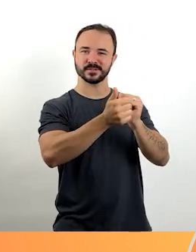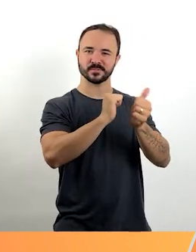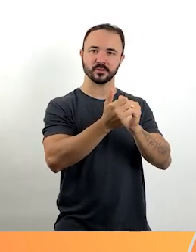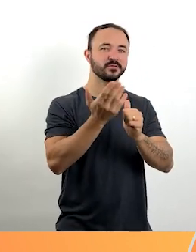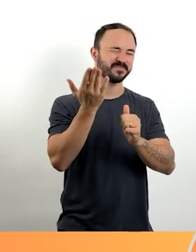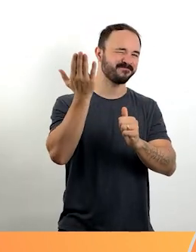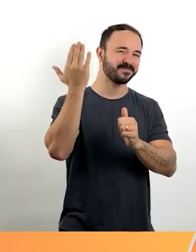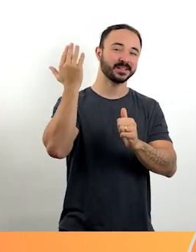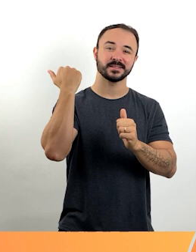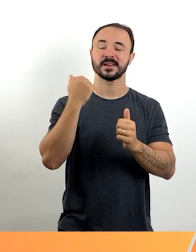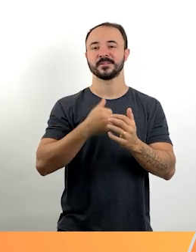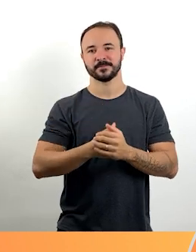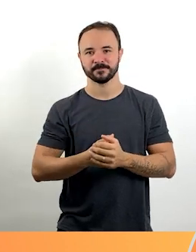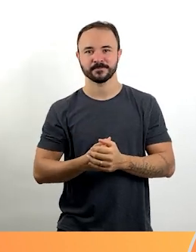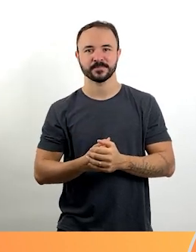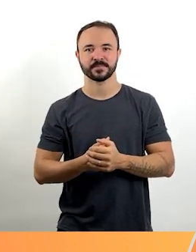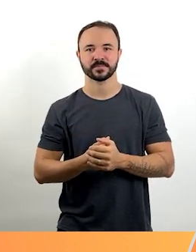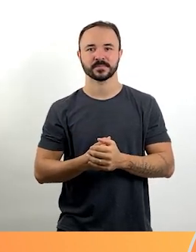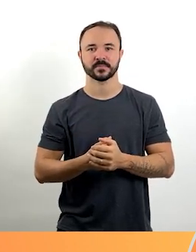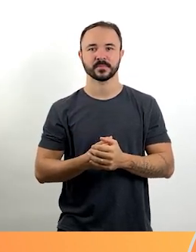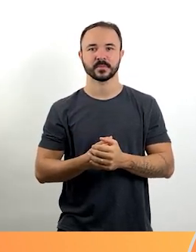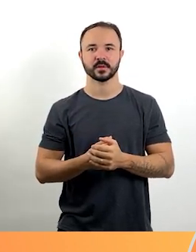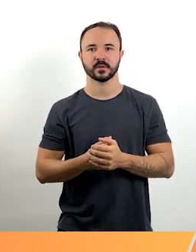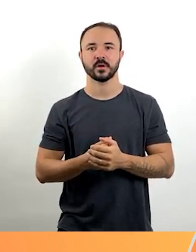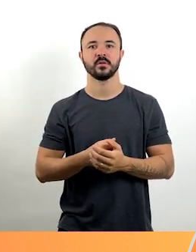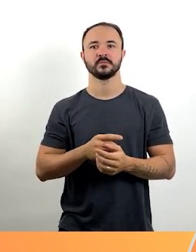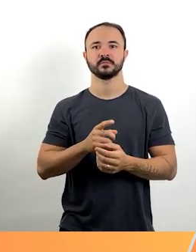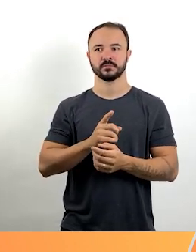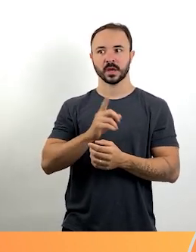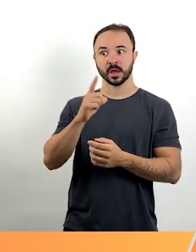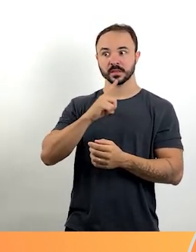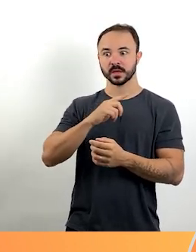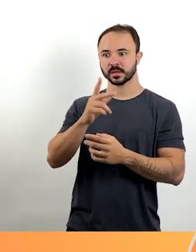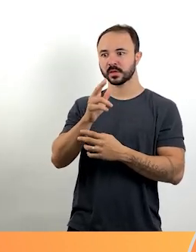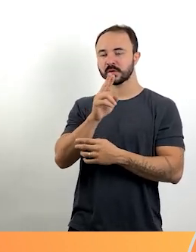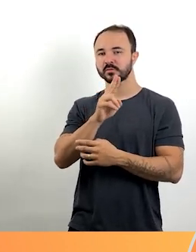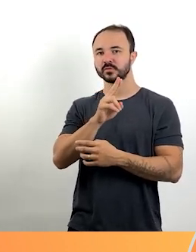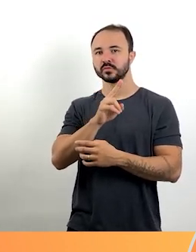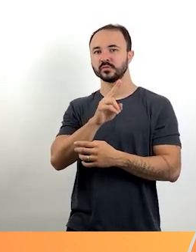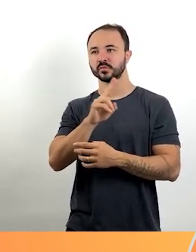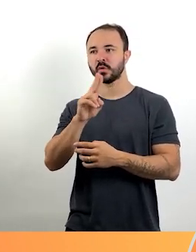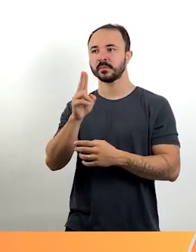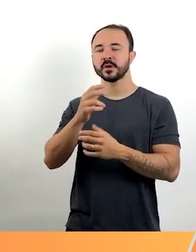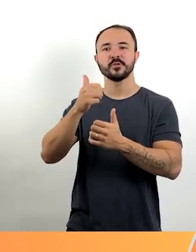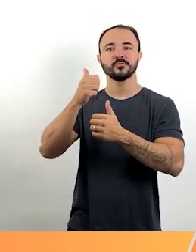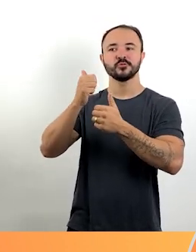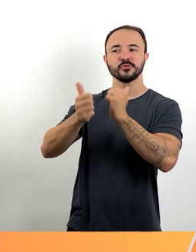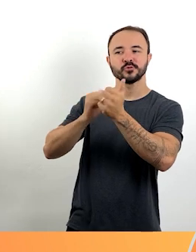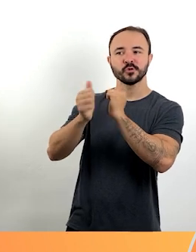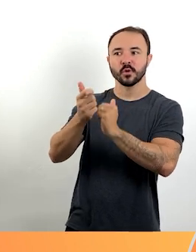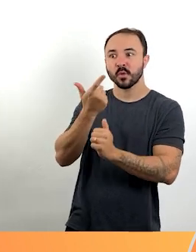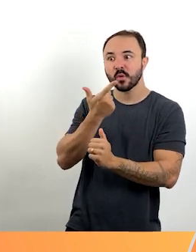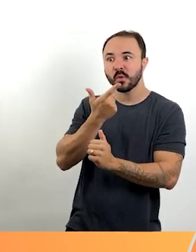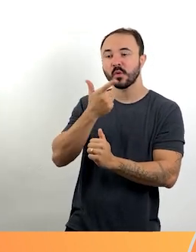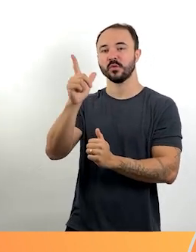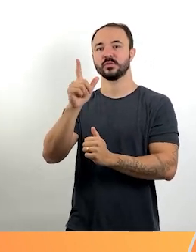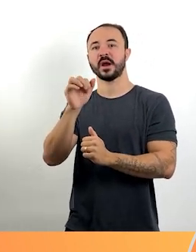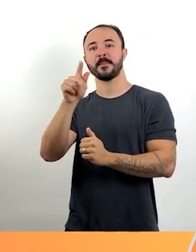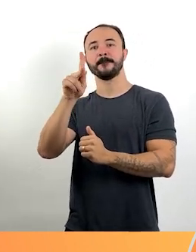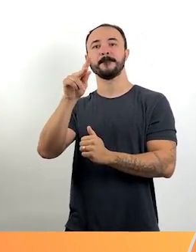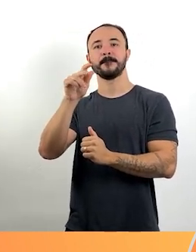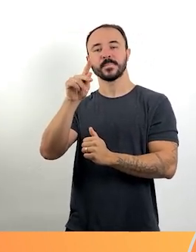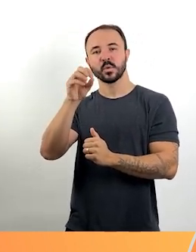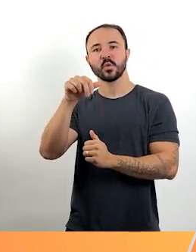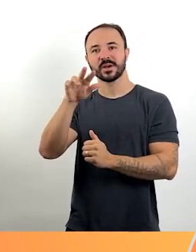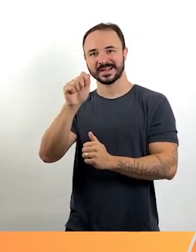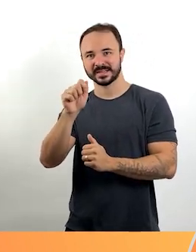ela surgiu através daí, tá? A pona ele era um jogo indiano, né, que foi incorporado à